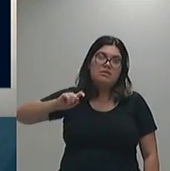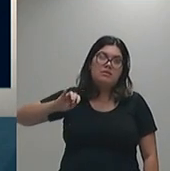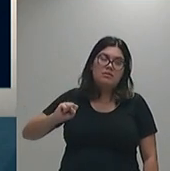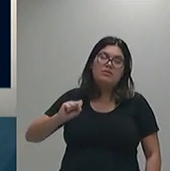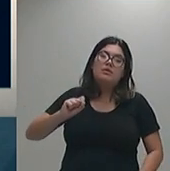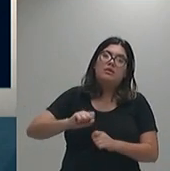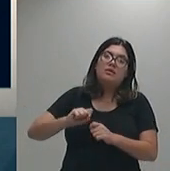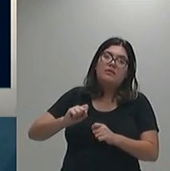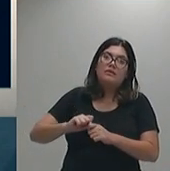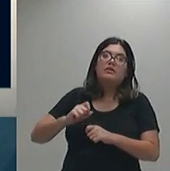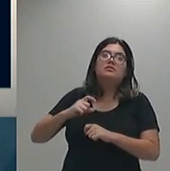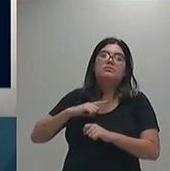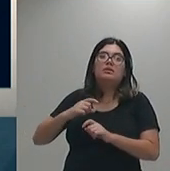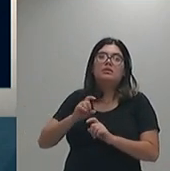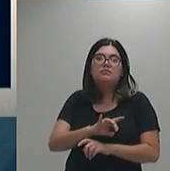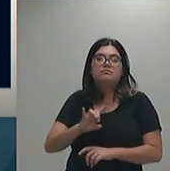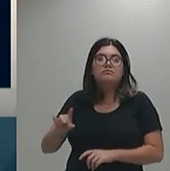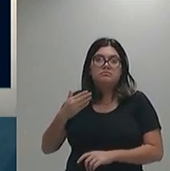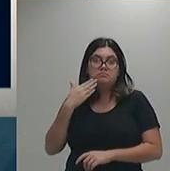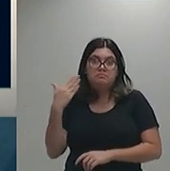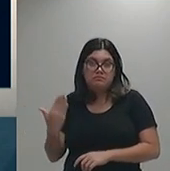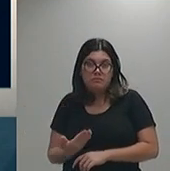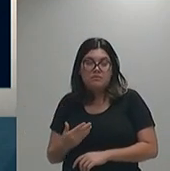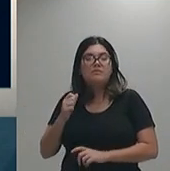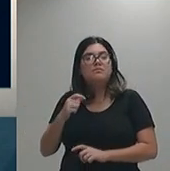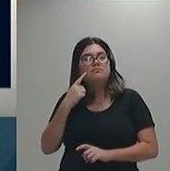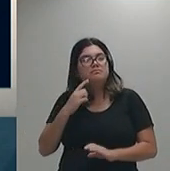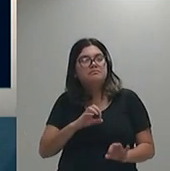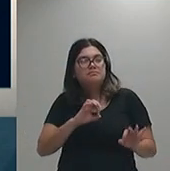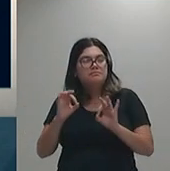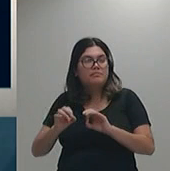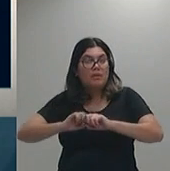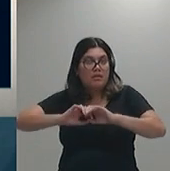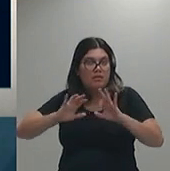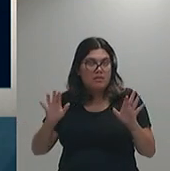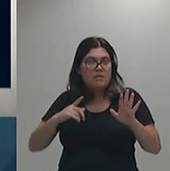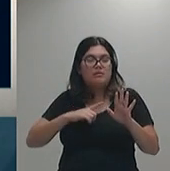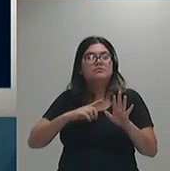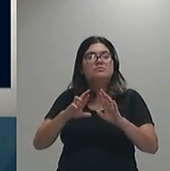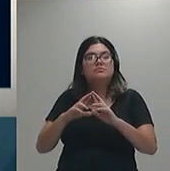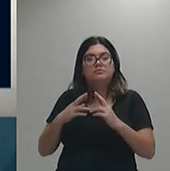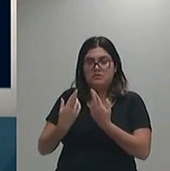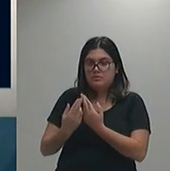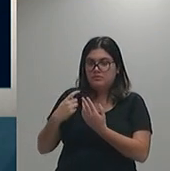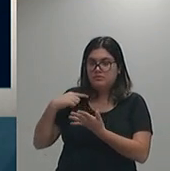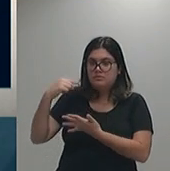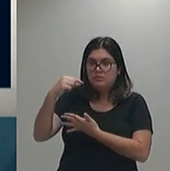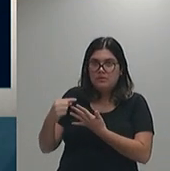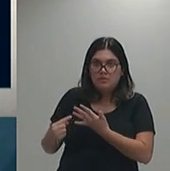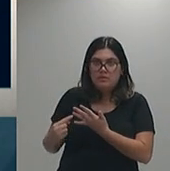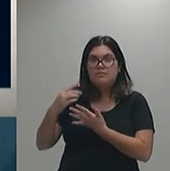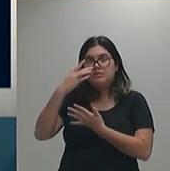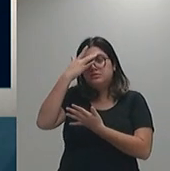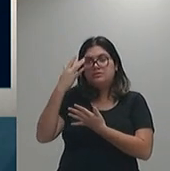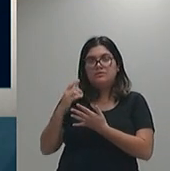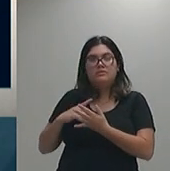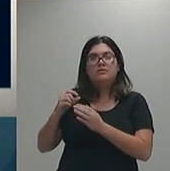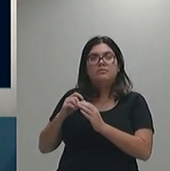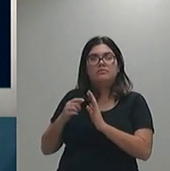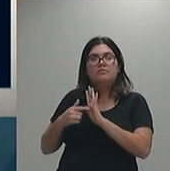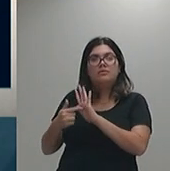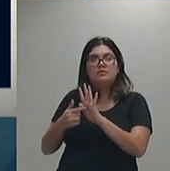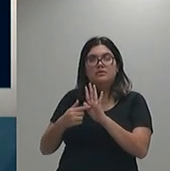litigantes pode ser TV de modo muito claro que a reunião entre os feitos cogitada pelo parquet Federal no mencionado parecer e